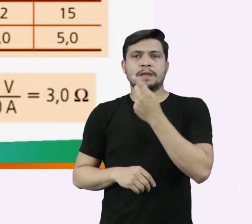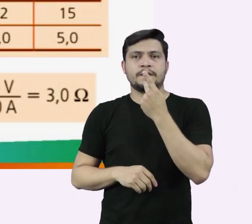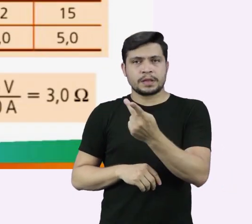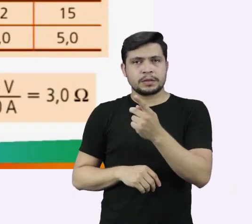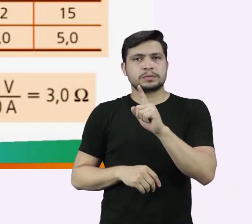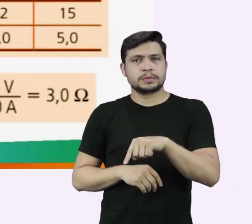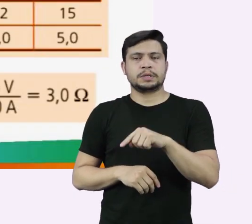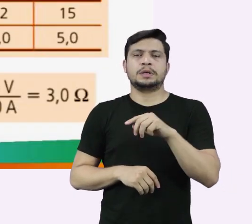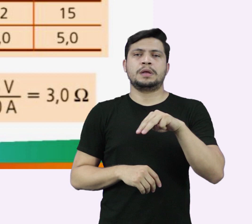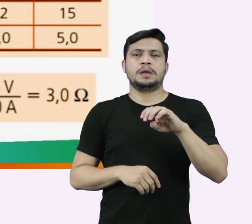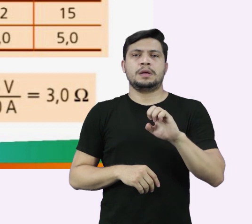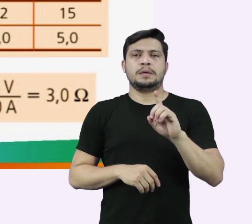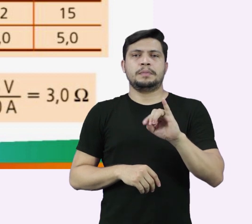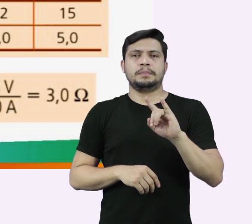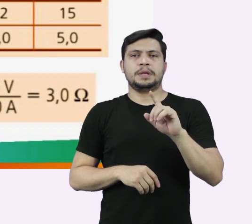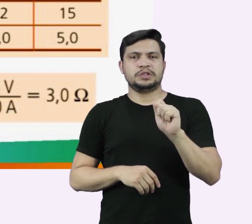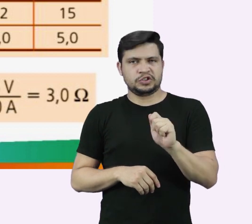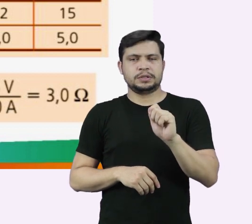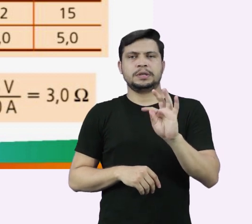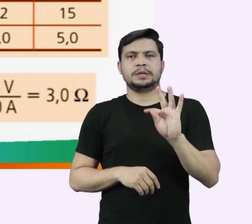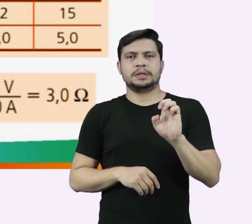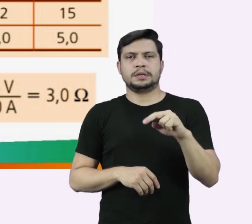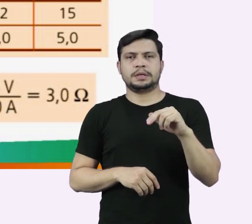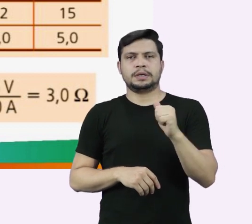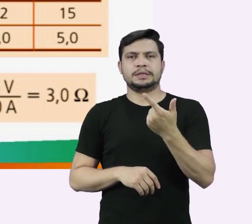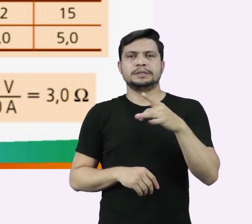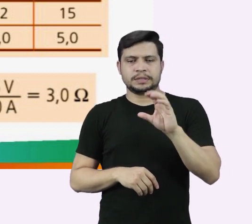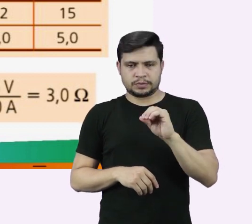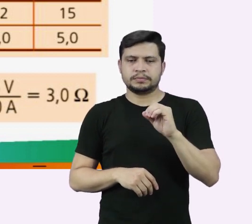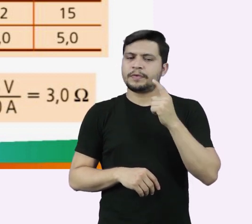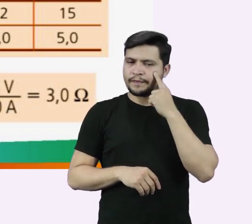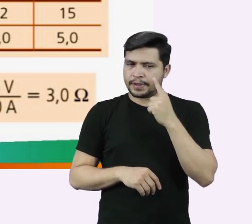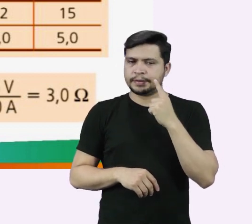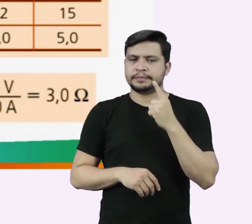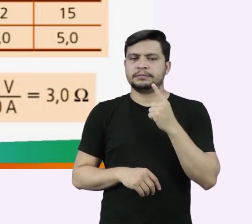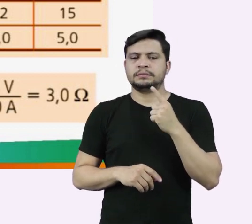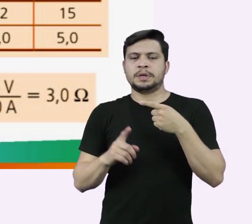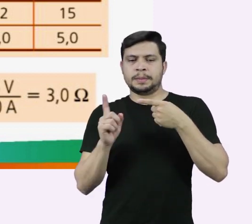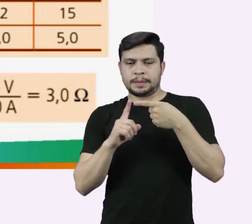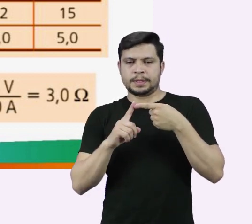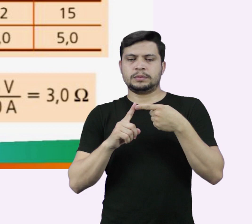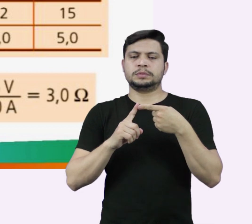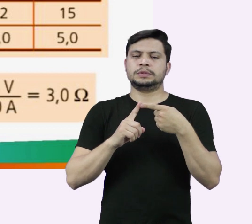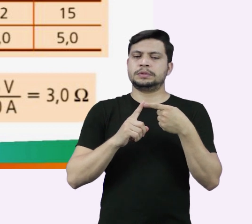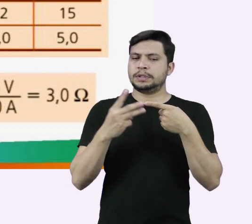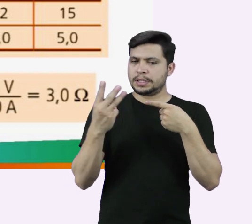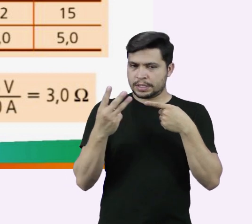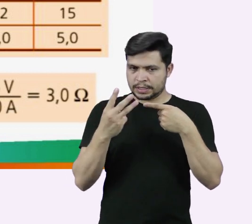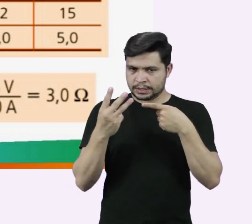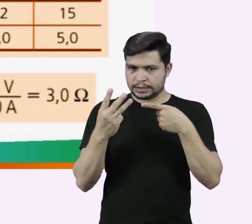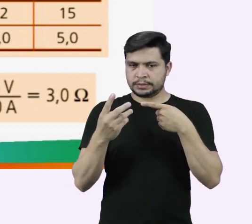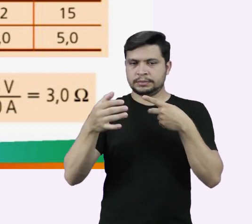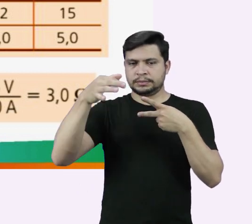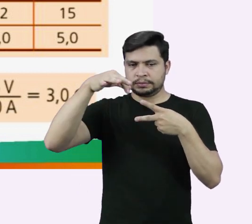a respeito de tensões. Então, eu tenho, por exemplo, na primeira medida eu tenho 3 volts, associada a essa quantidade de volts eu tenho 1